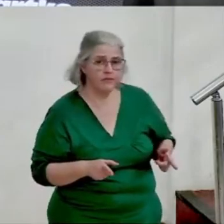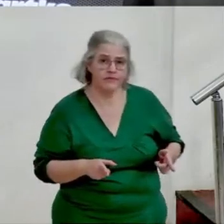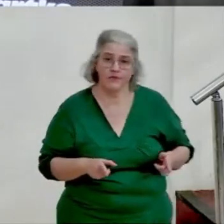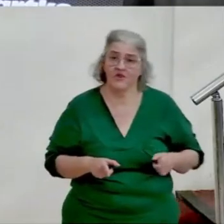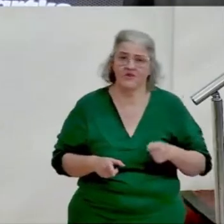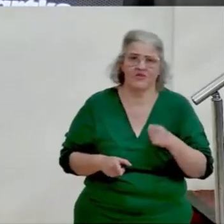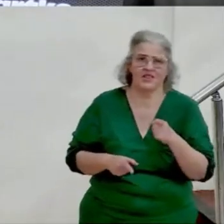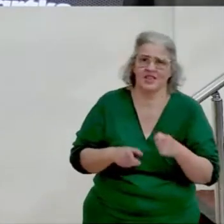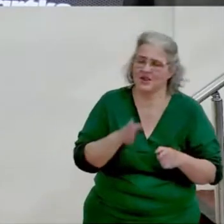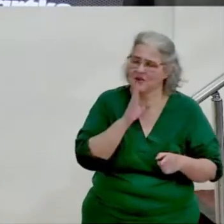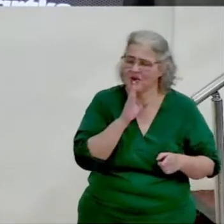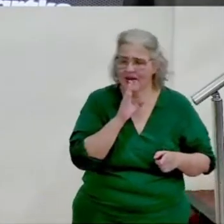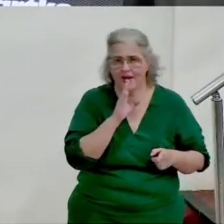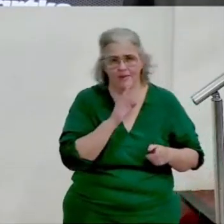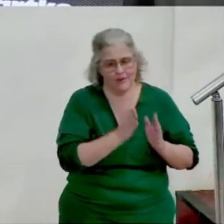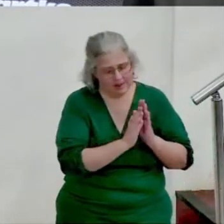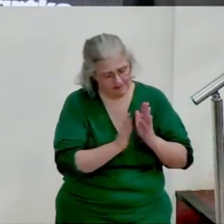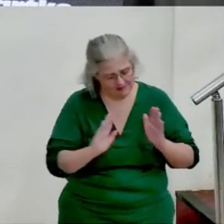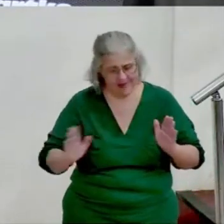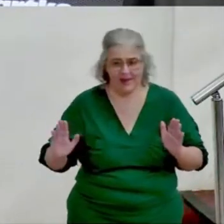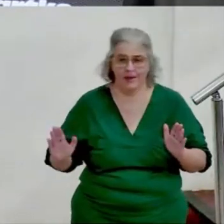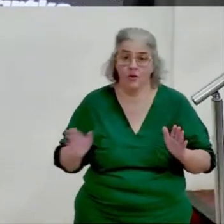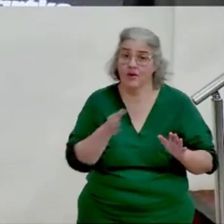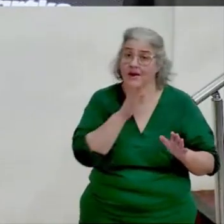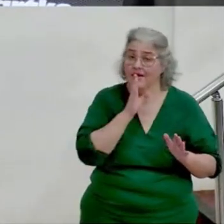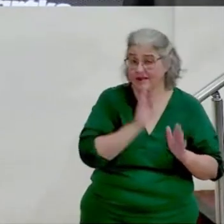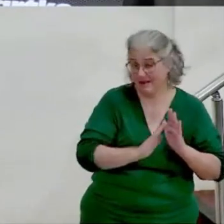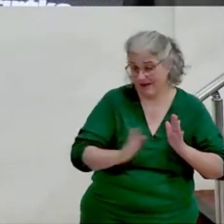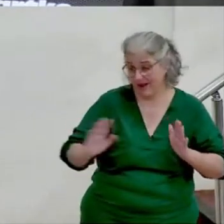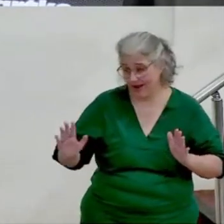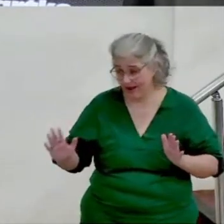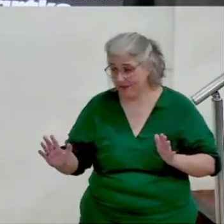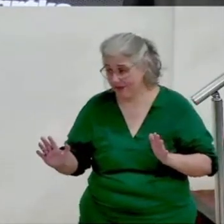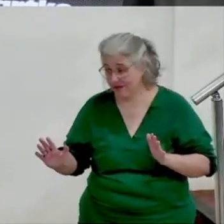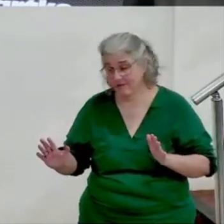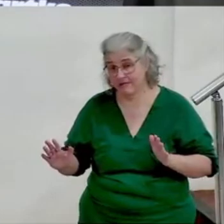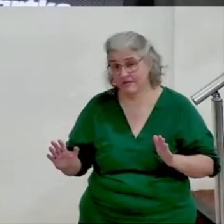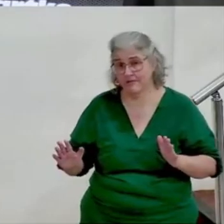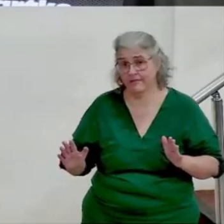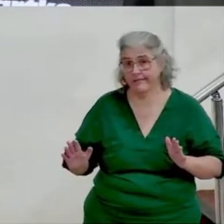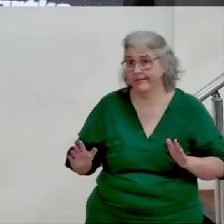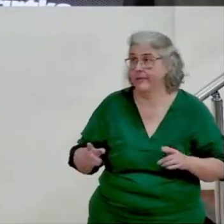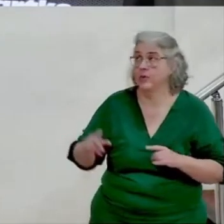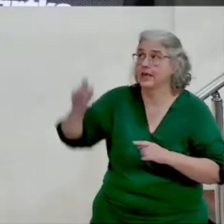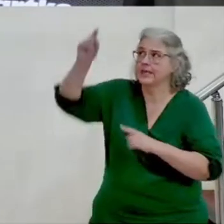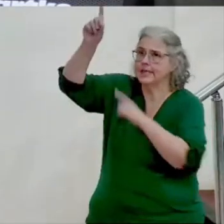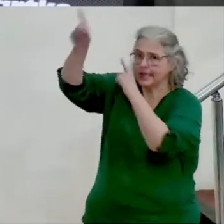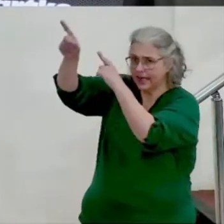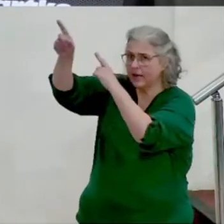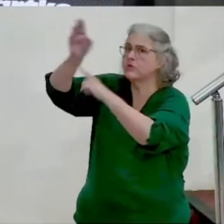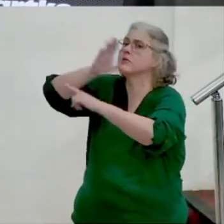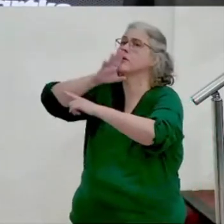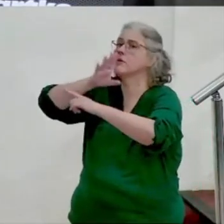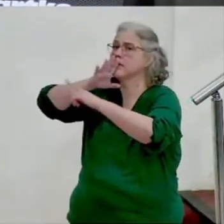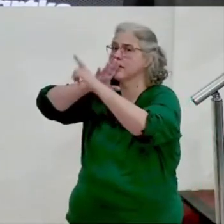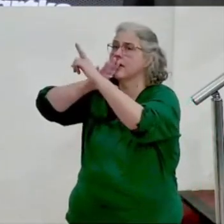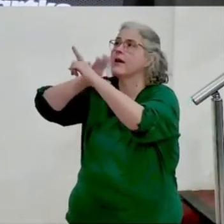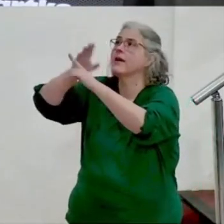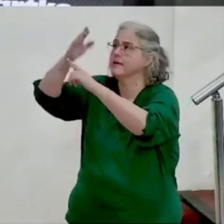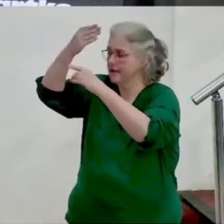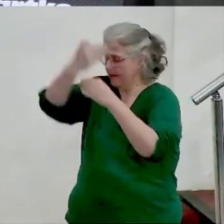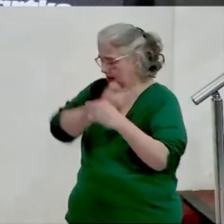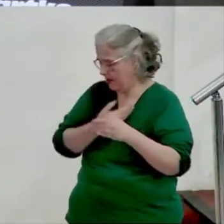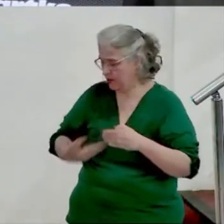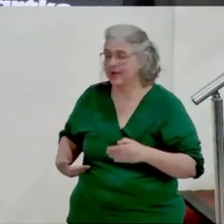conhecer tempos ou épocas que o Pai fixou pela sua própria autoridade.